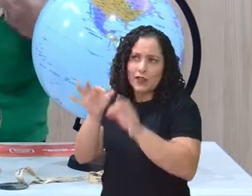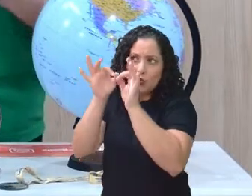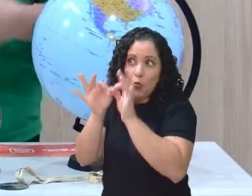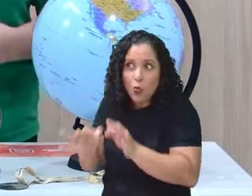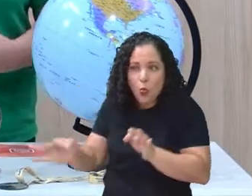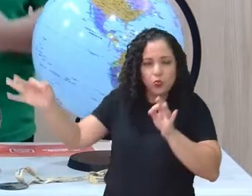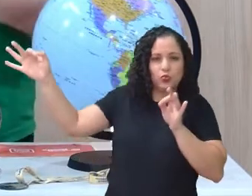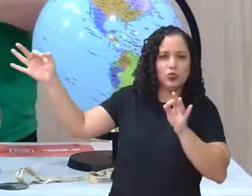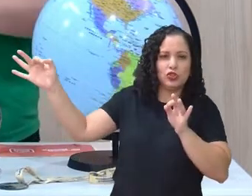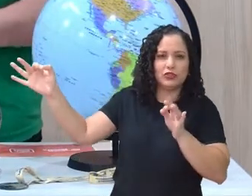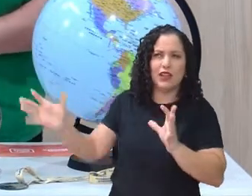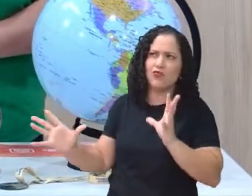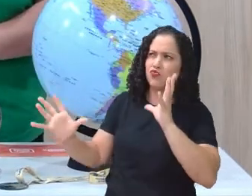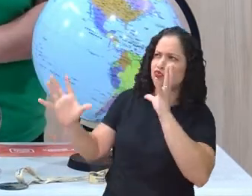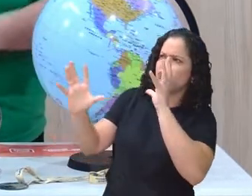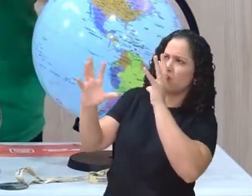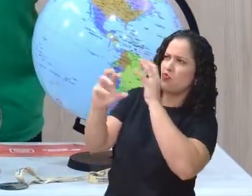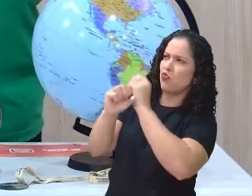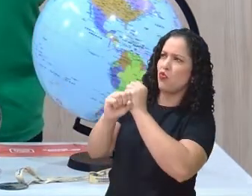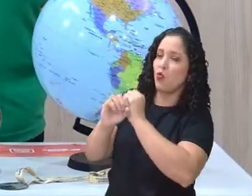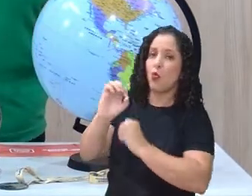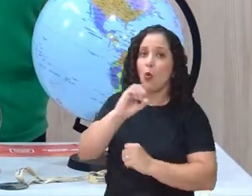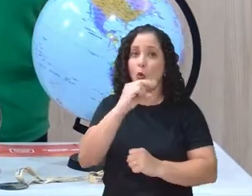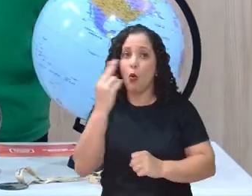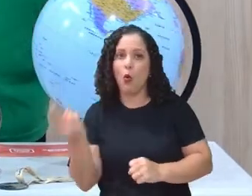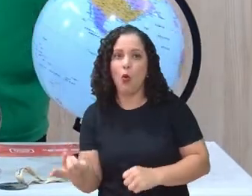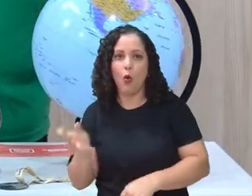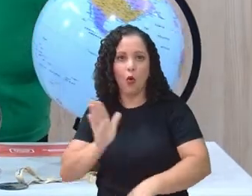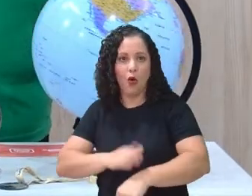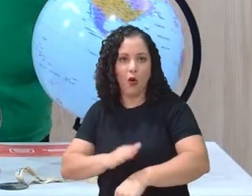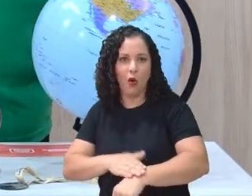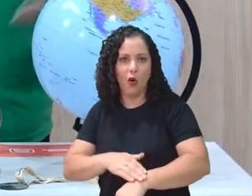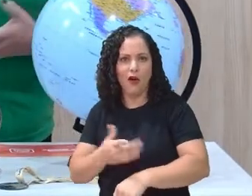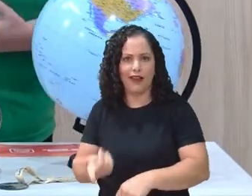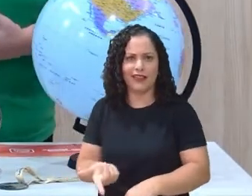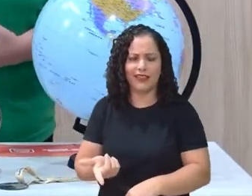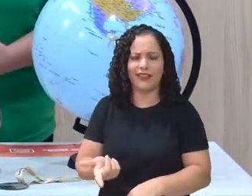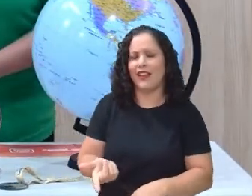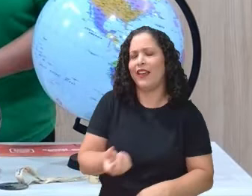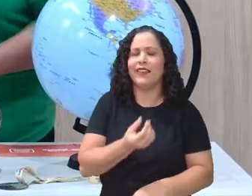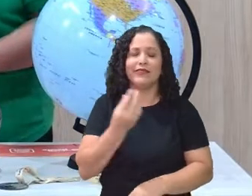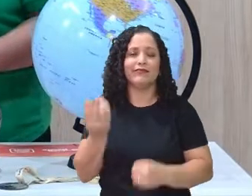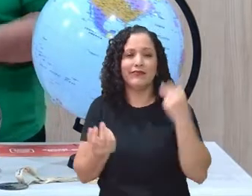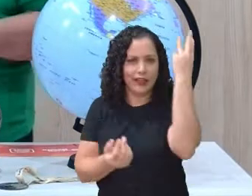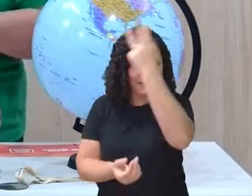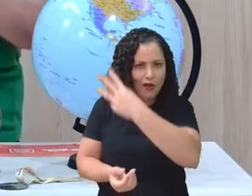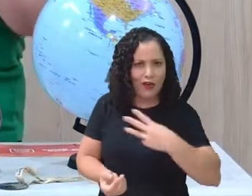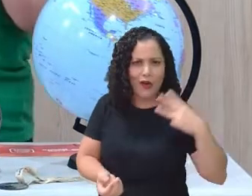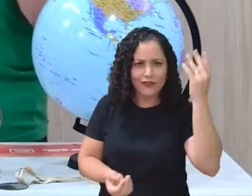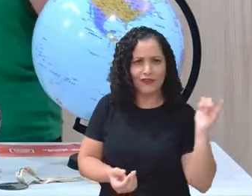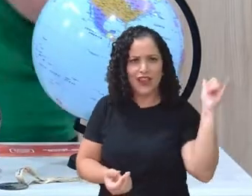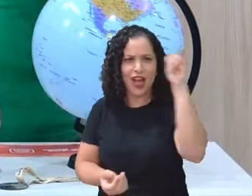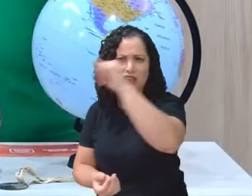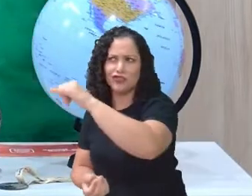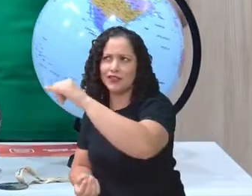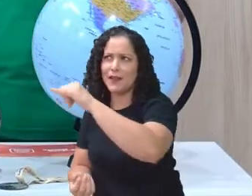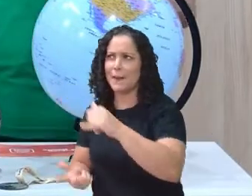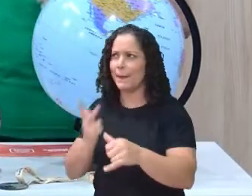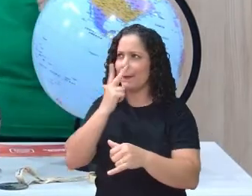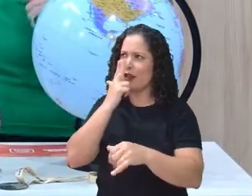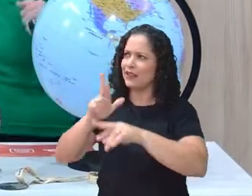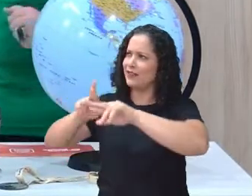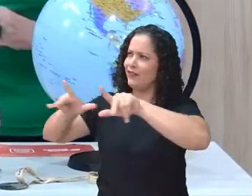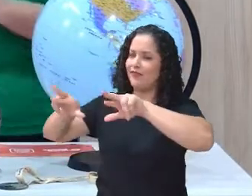tempo. Ou você calcula as 3 horas e chegou bem antes, se estivesse aqui no Brasil. Então, é muito importante a